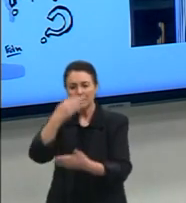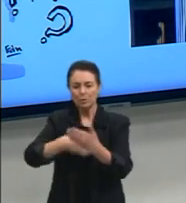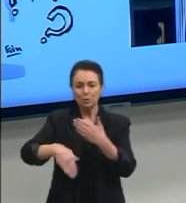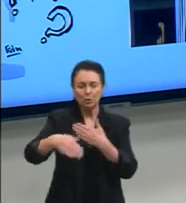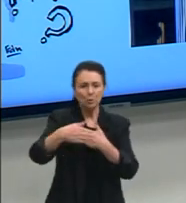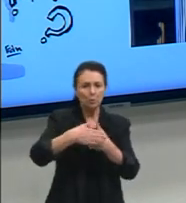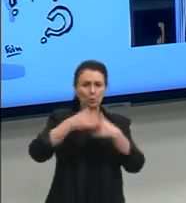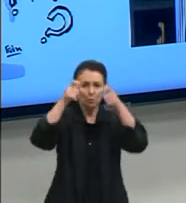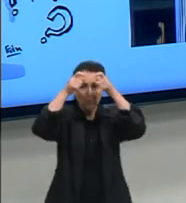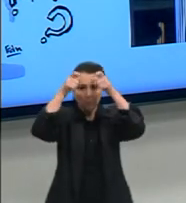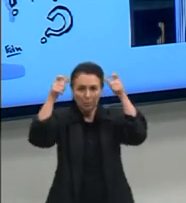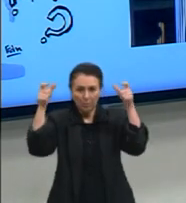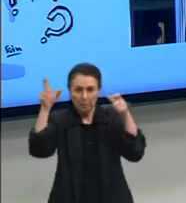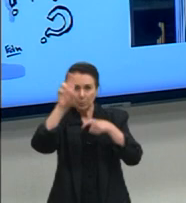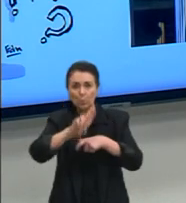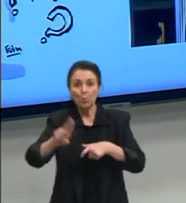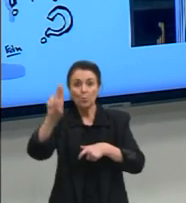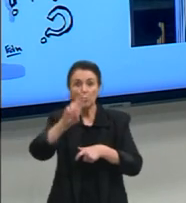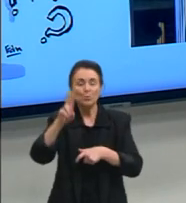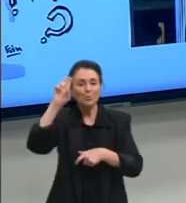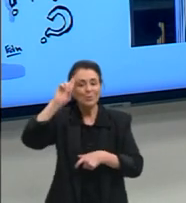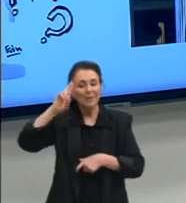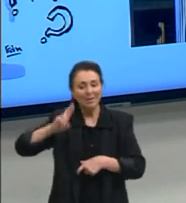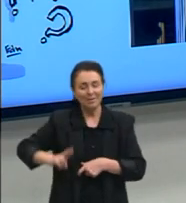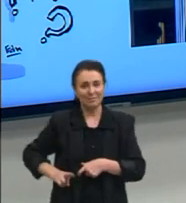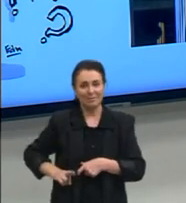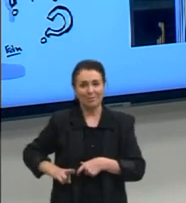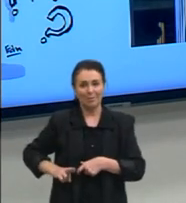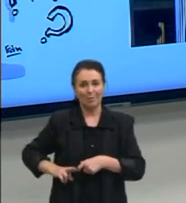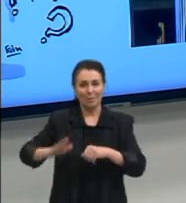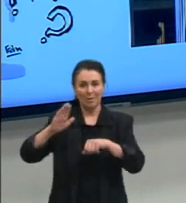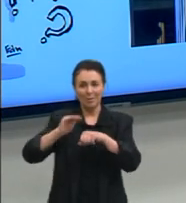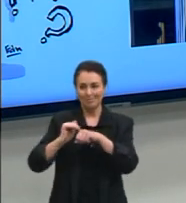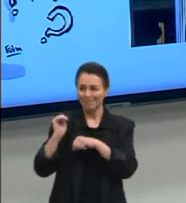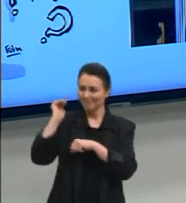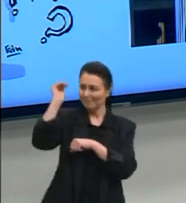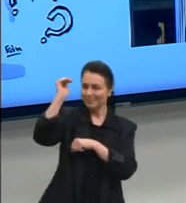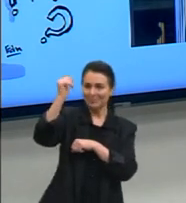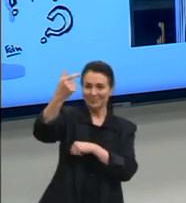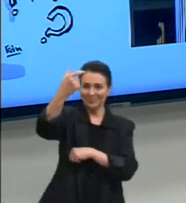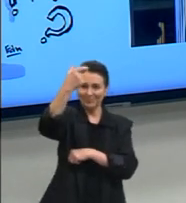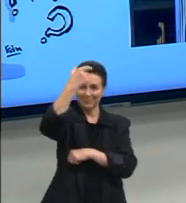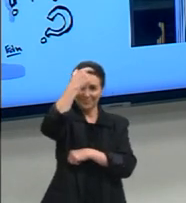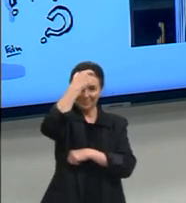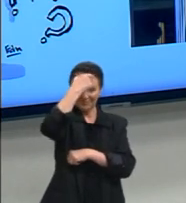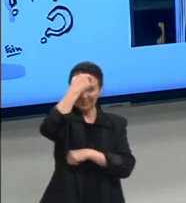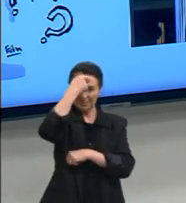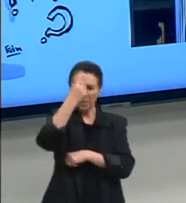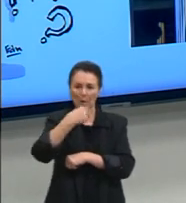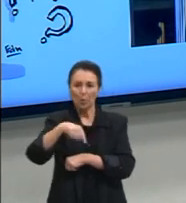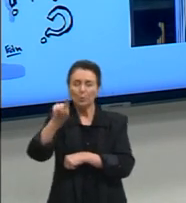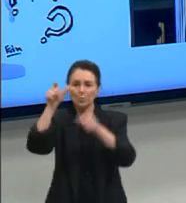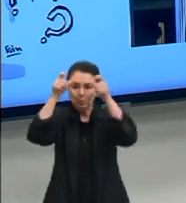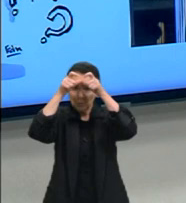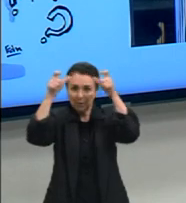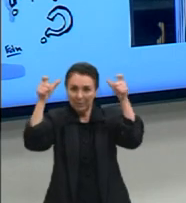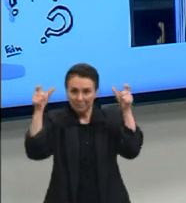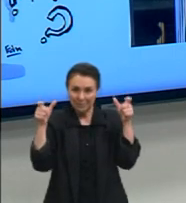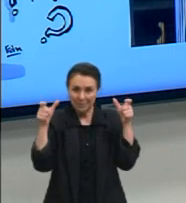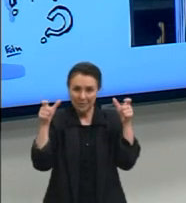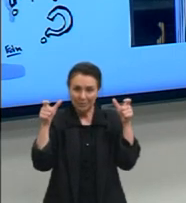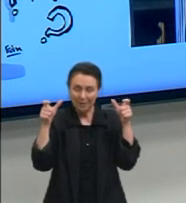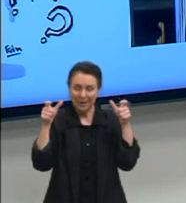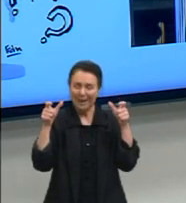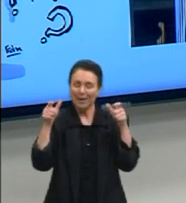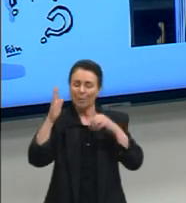todos os conhecimentos o uso da razão sobre a consciência sobre os conhecimentos sobre a tomada de consciência sobre